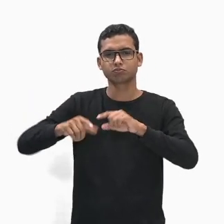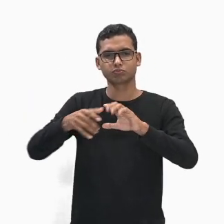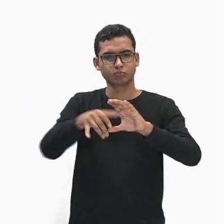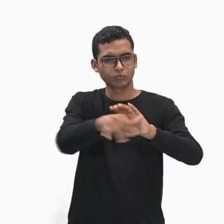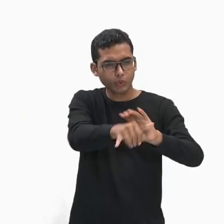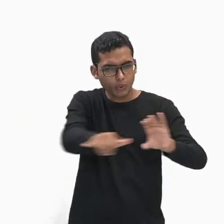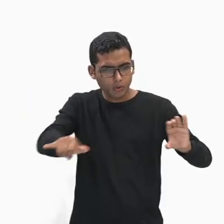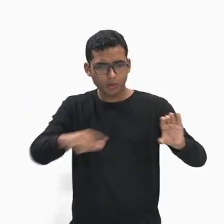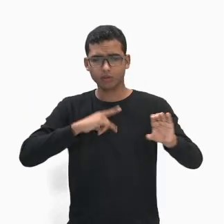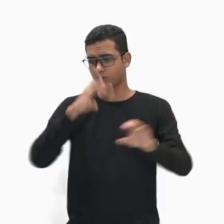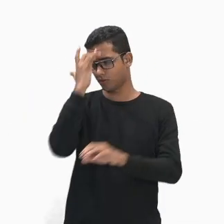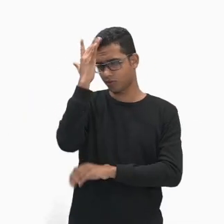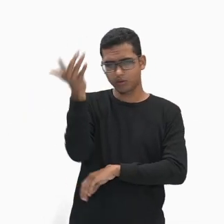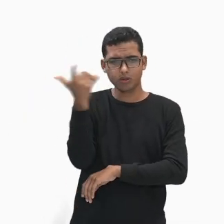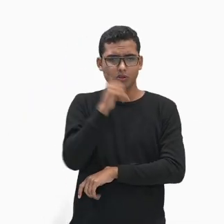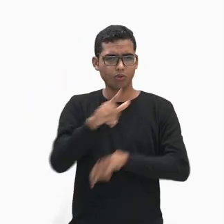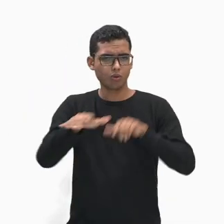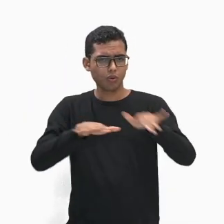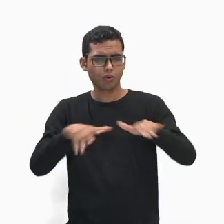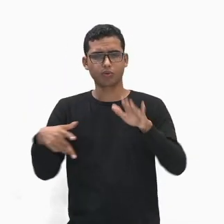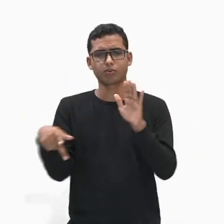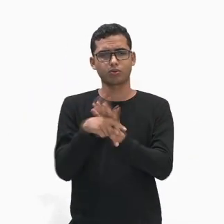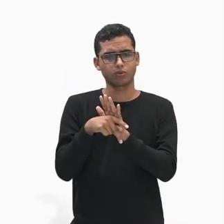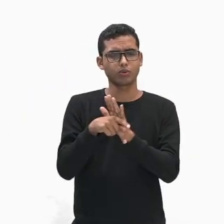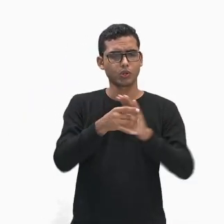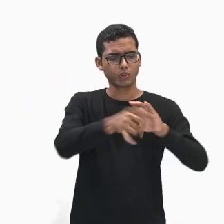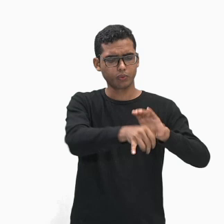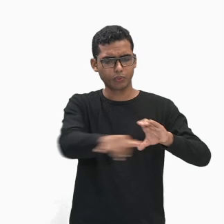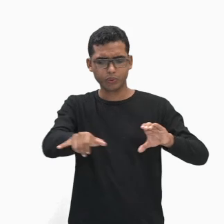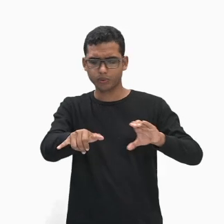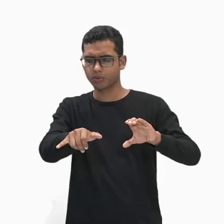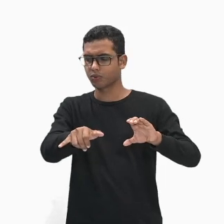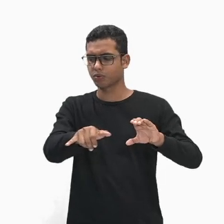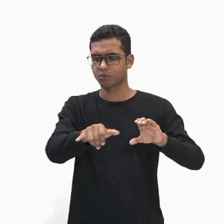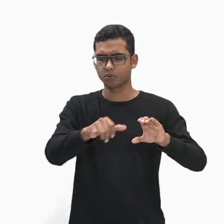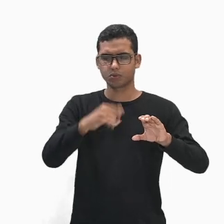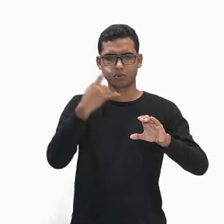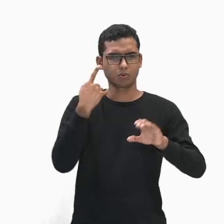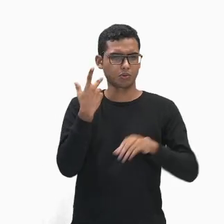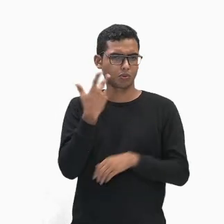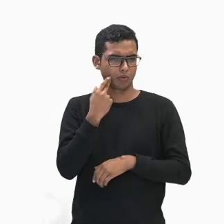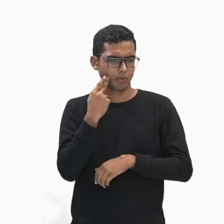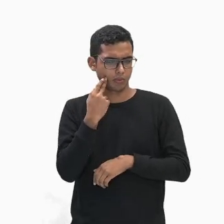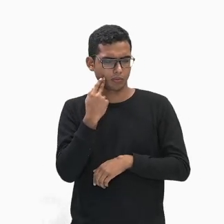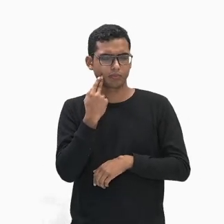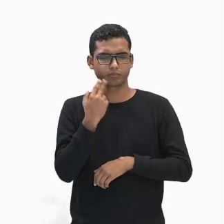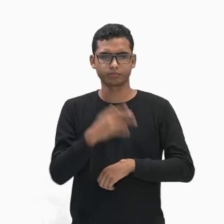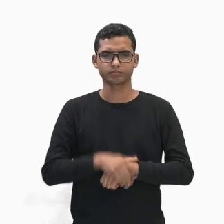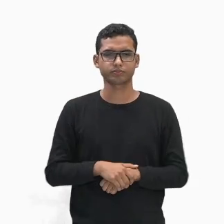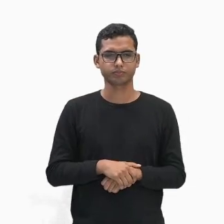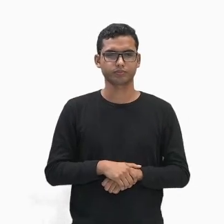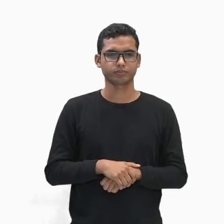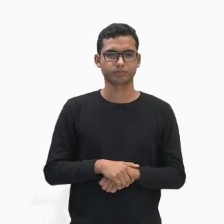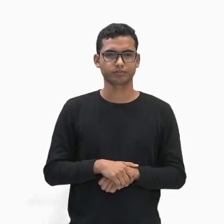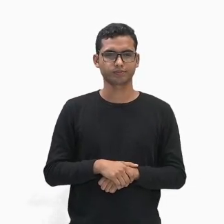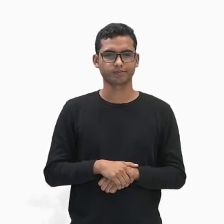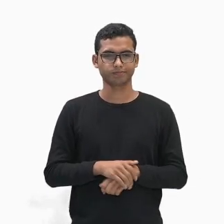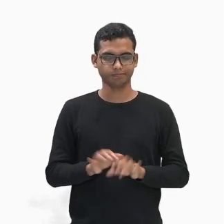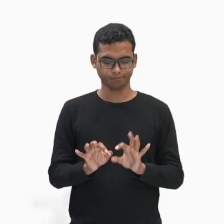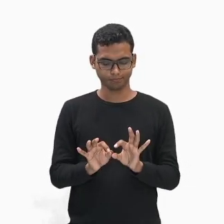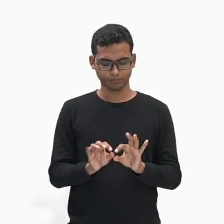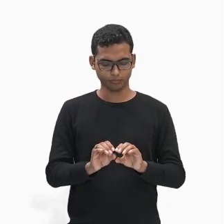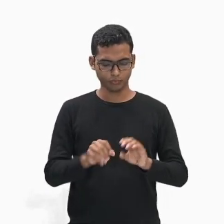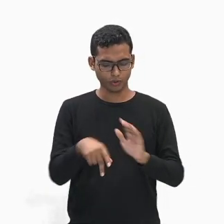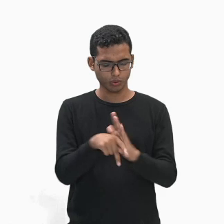o fácil movimento de cargas elétricas. Em condutores, os elétrons